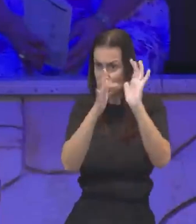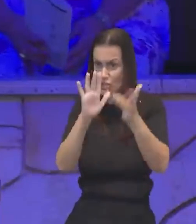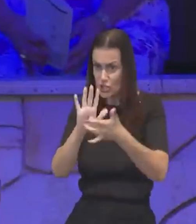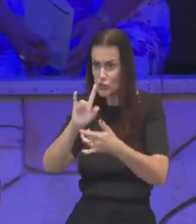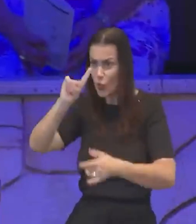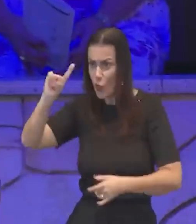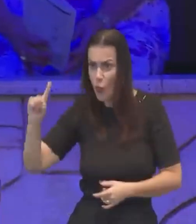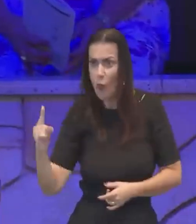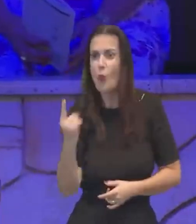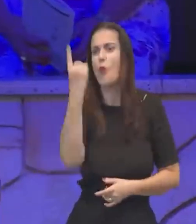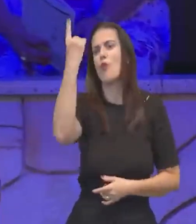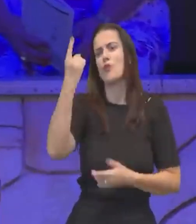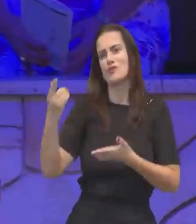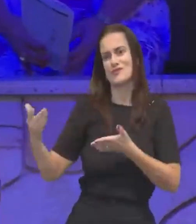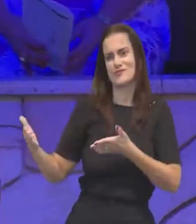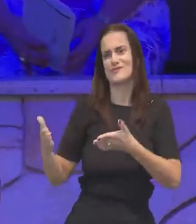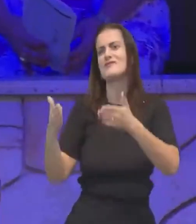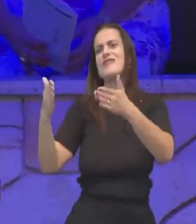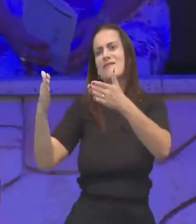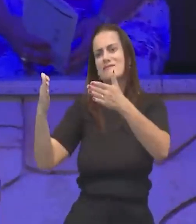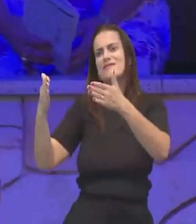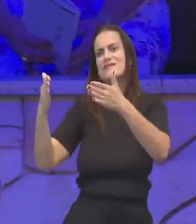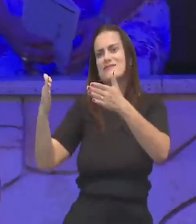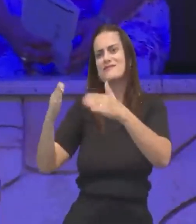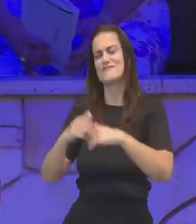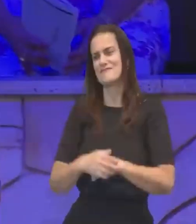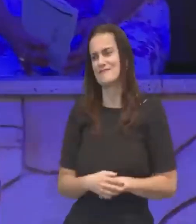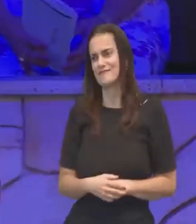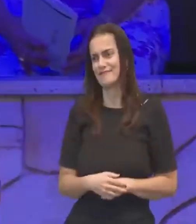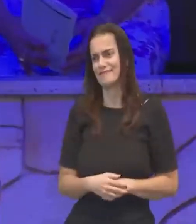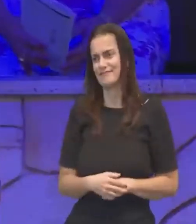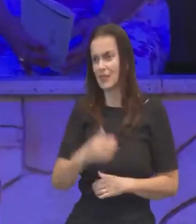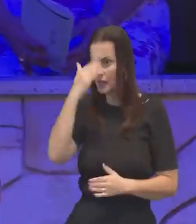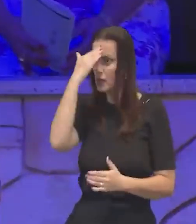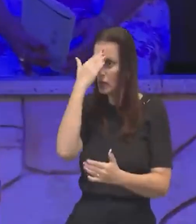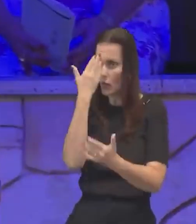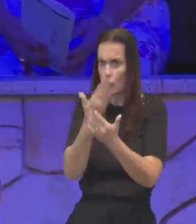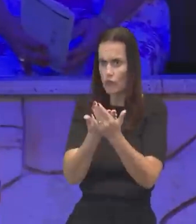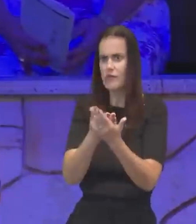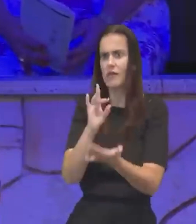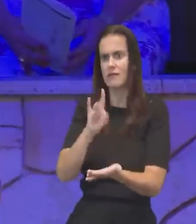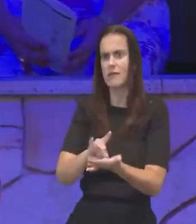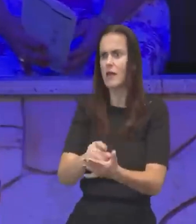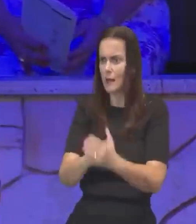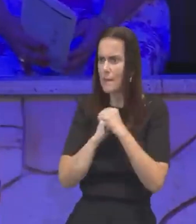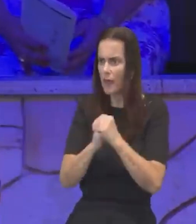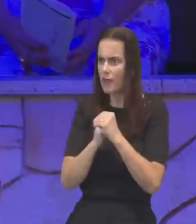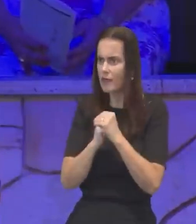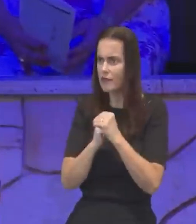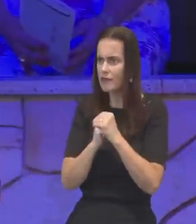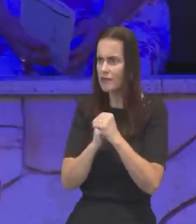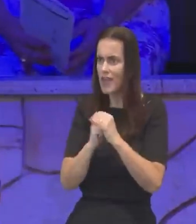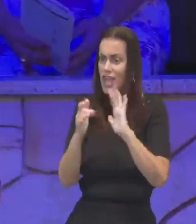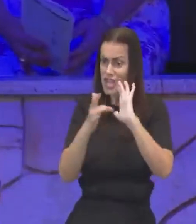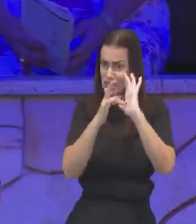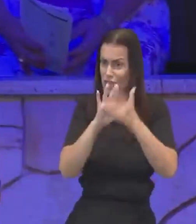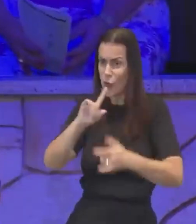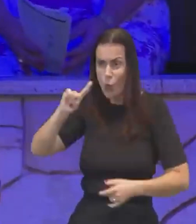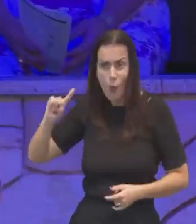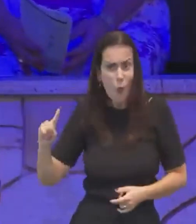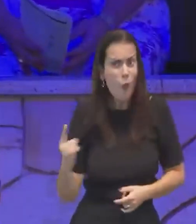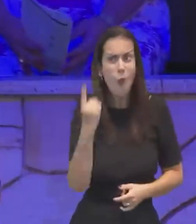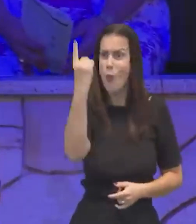Cristo é suficiente. Creia nessa verdade. Jesus Cristo